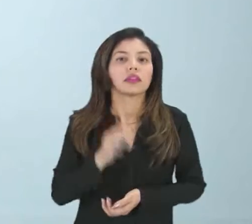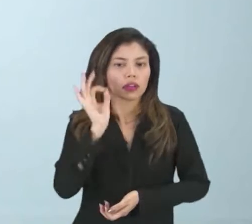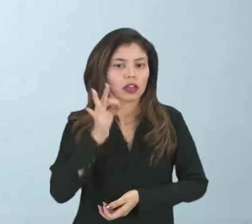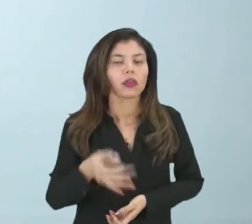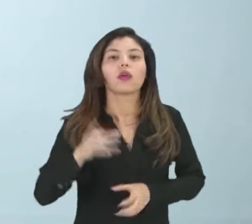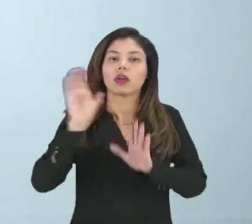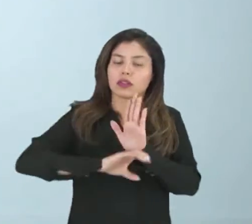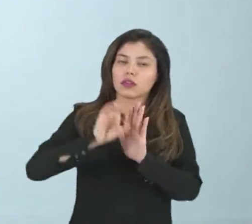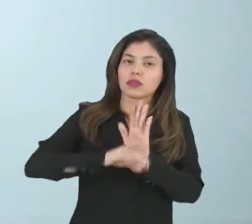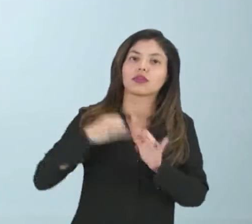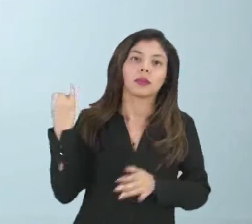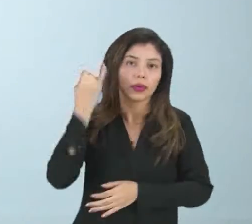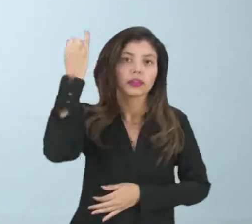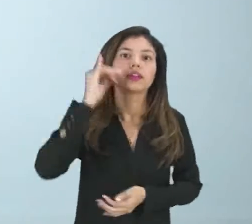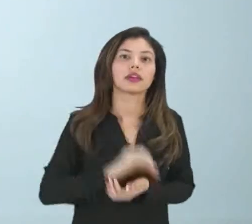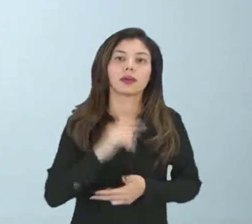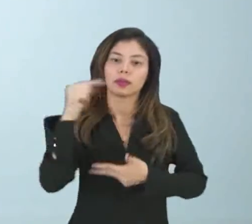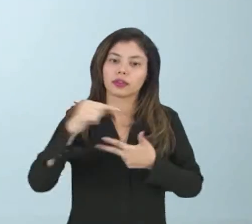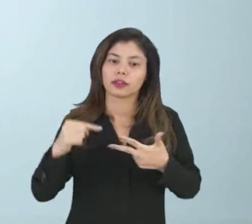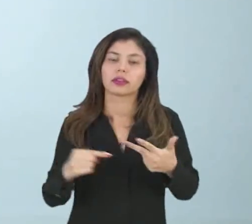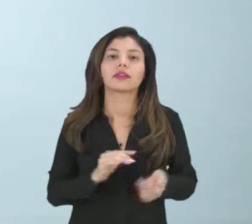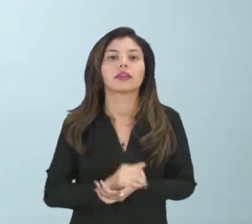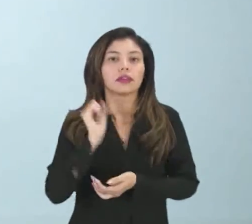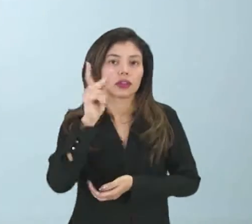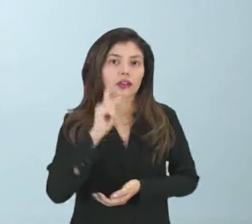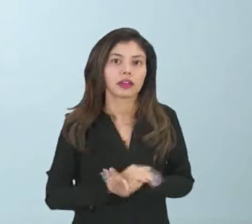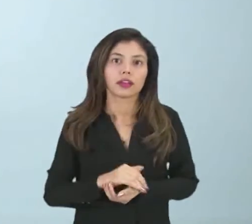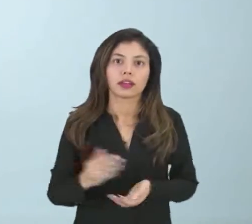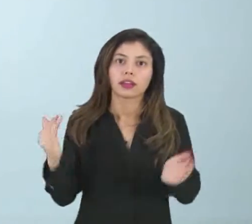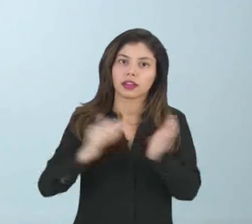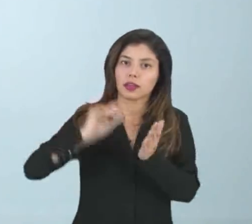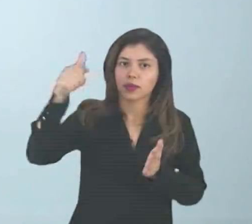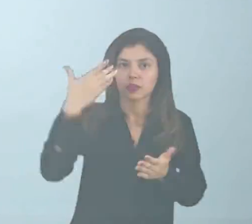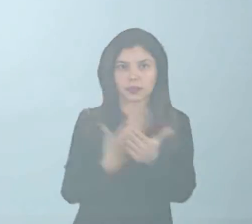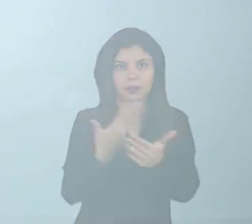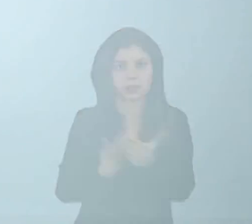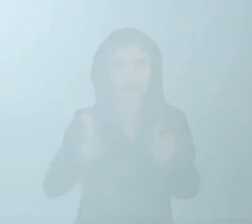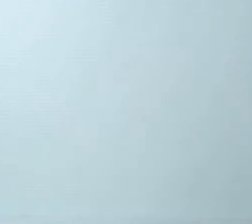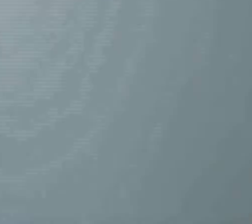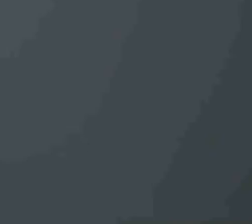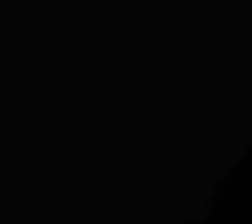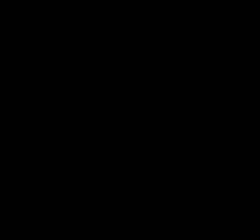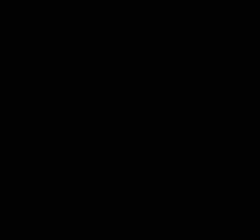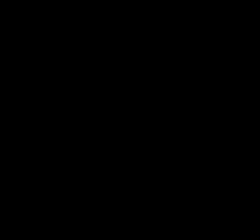É um conteúdo de suma importância para o Enem, certinho? Te aguardo na próxima.